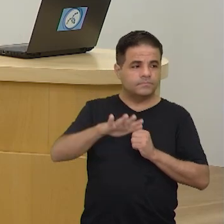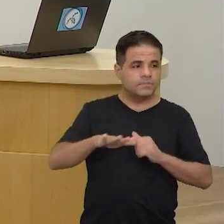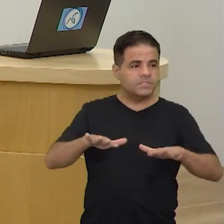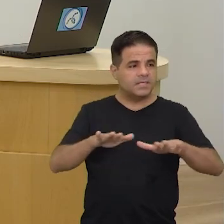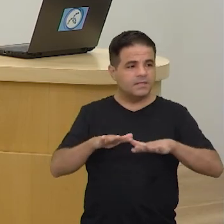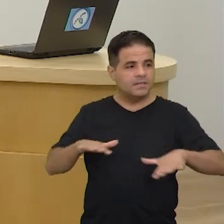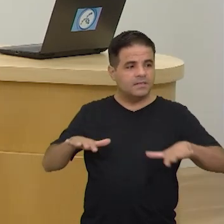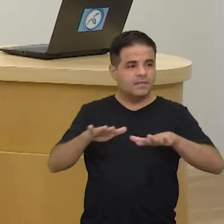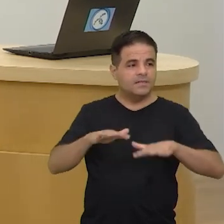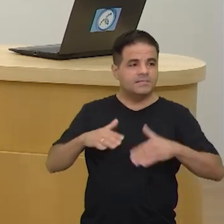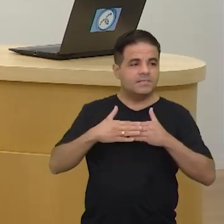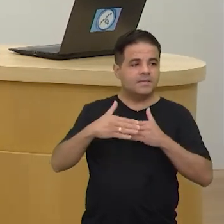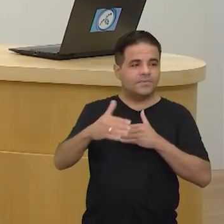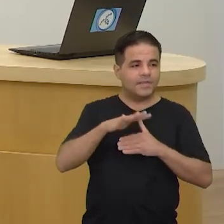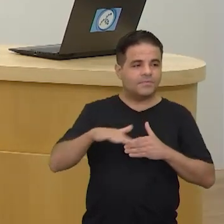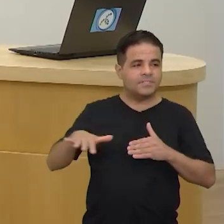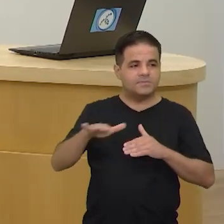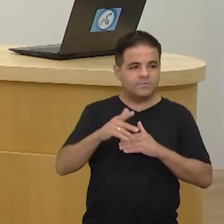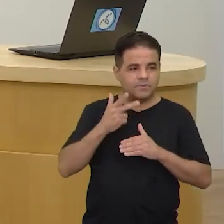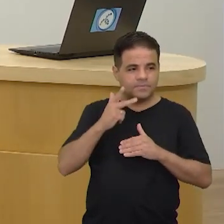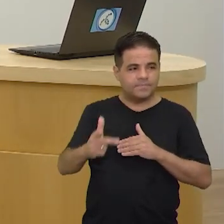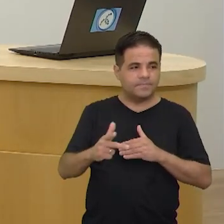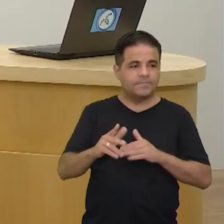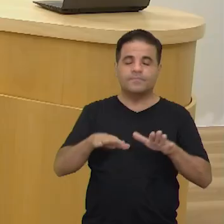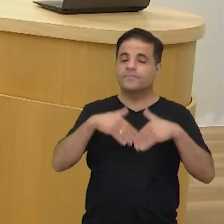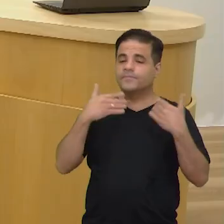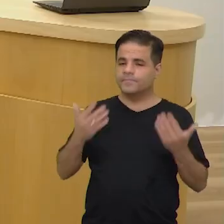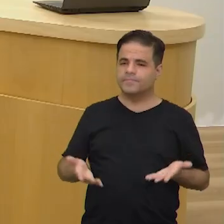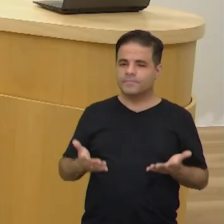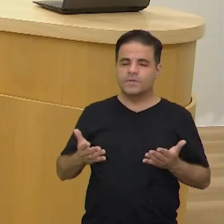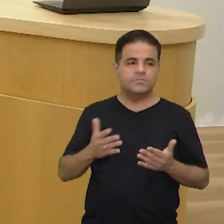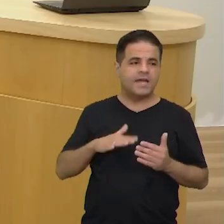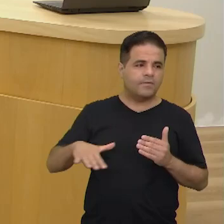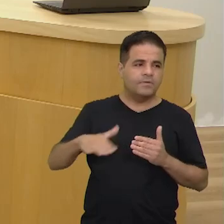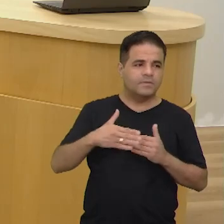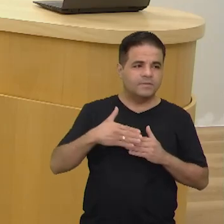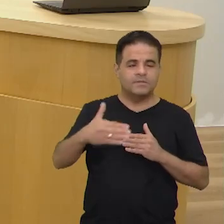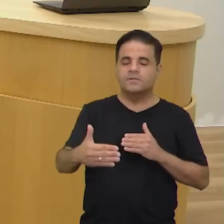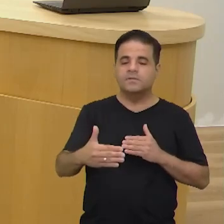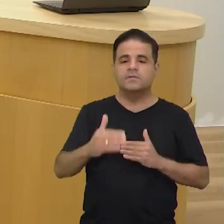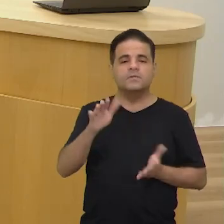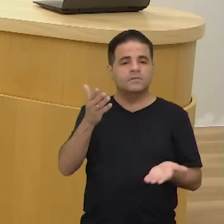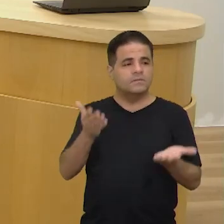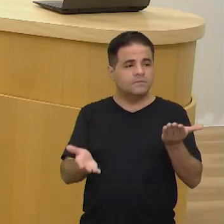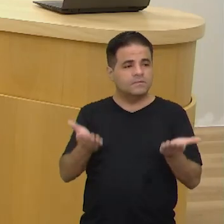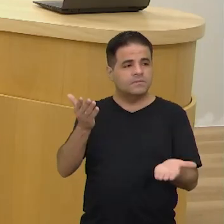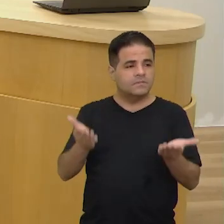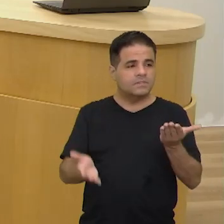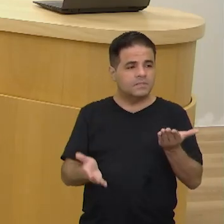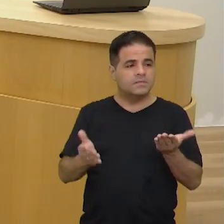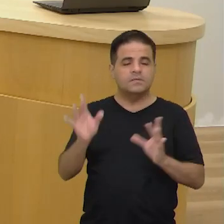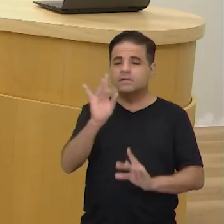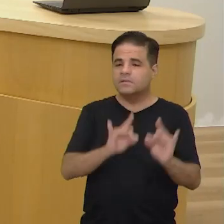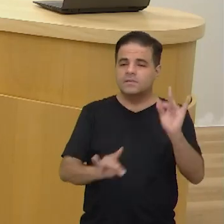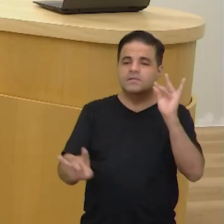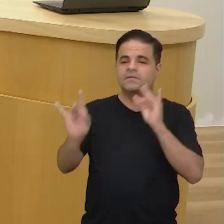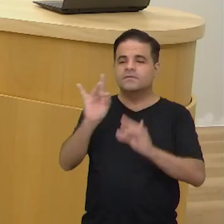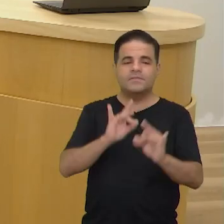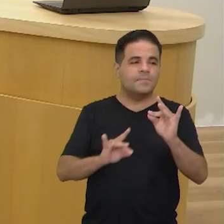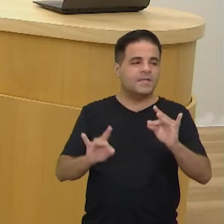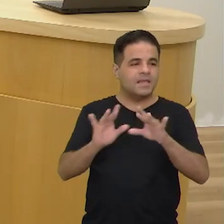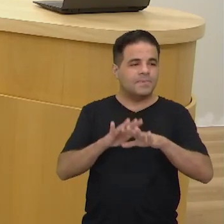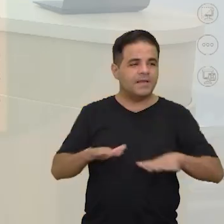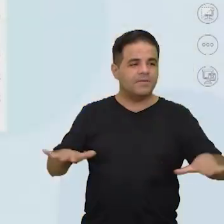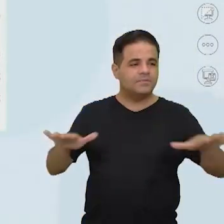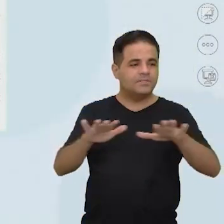pessoal? Beleza. E aí, você tem aí a questão da equivalência, né? Lembra, as partículas, você tem interação